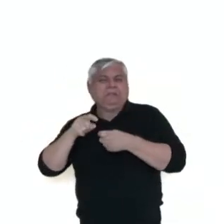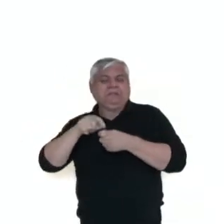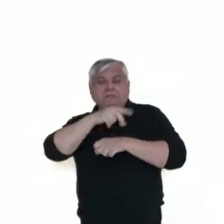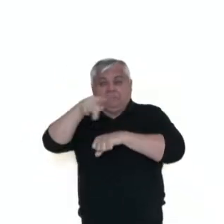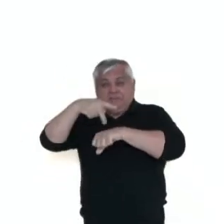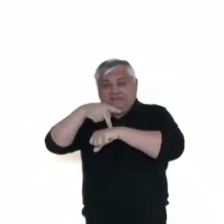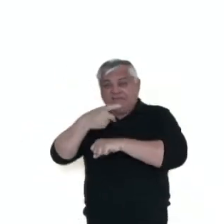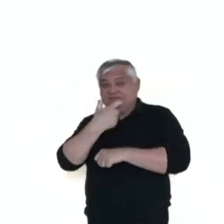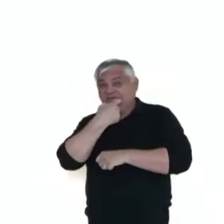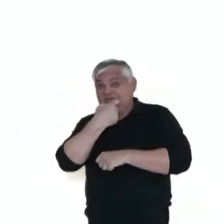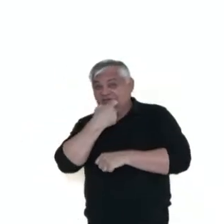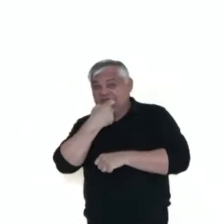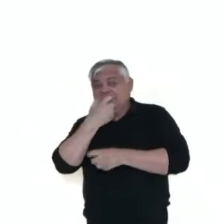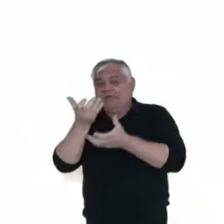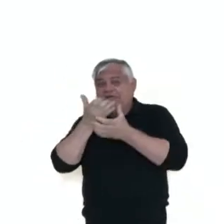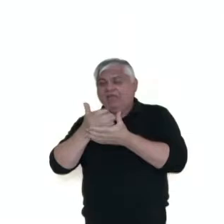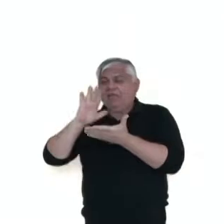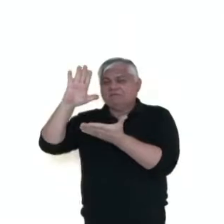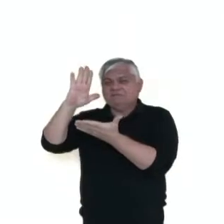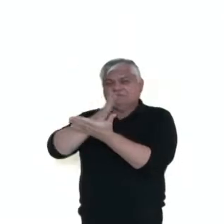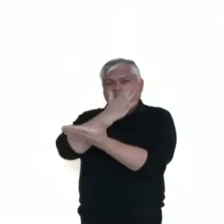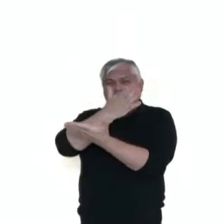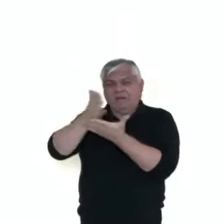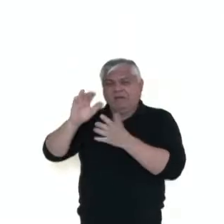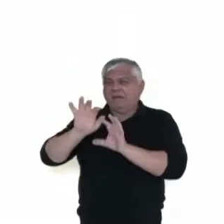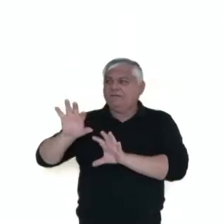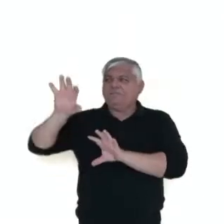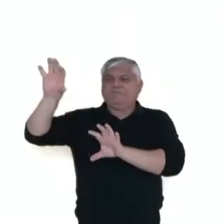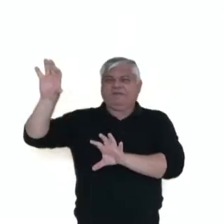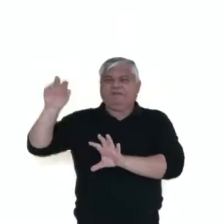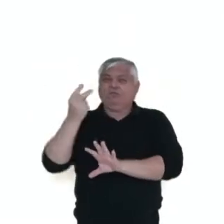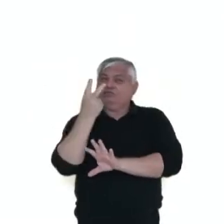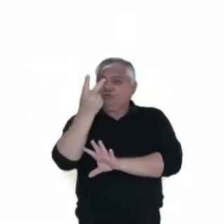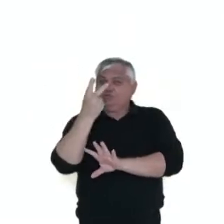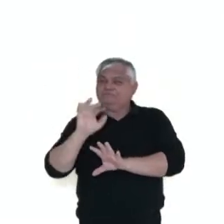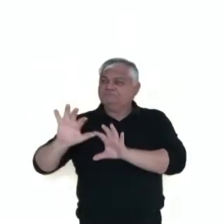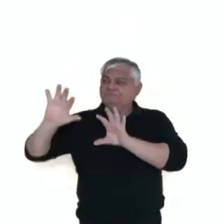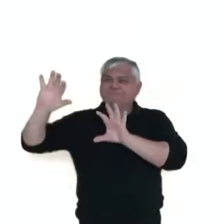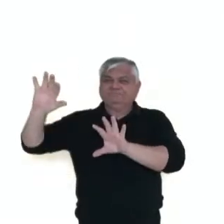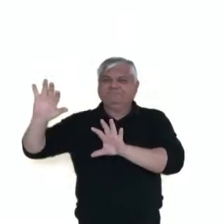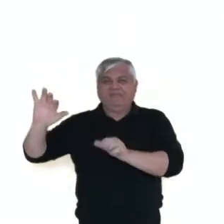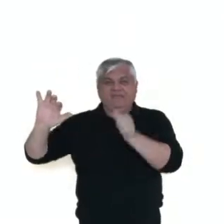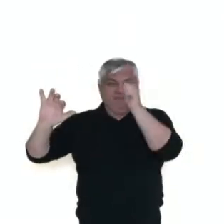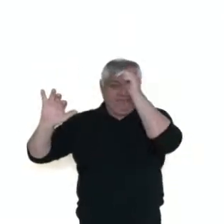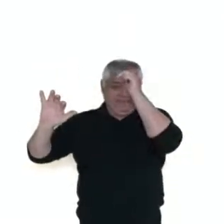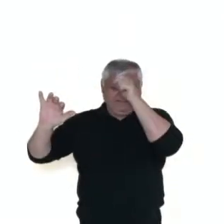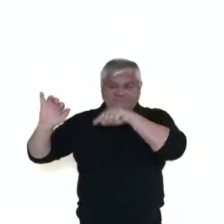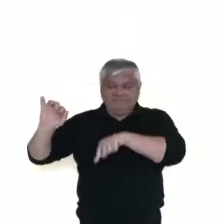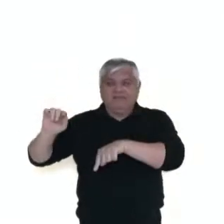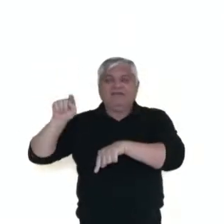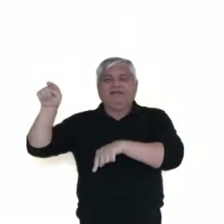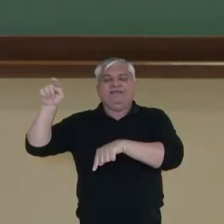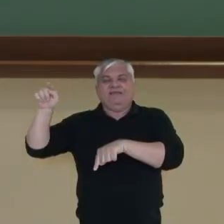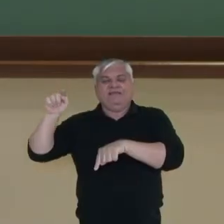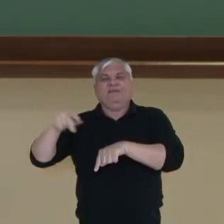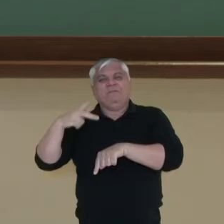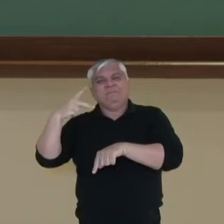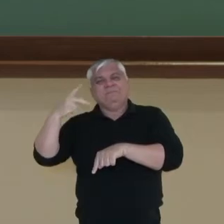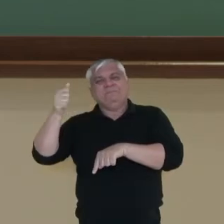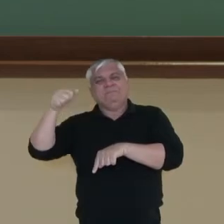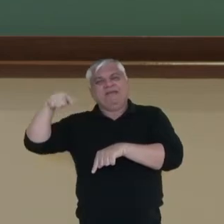ingleses propuseram a divisão da região em dois países, a Índia e o Paquistão, que no caso era o ocidental